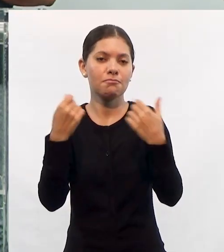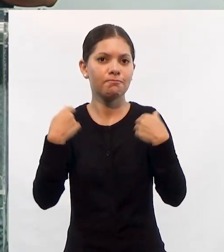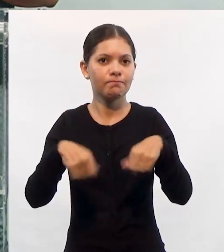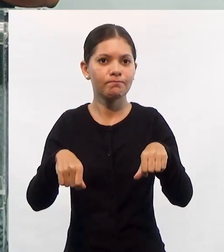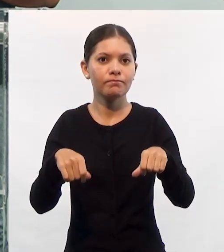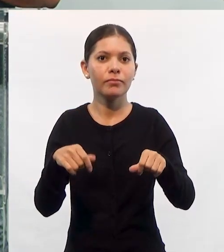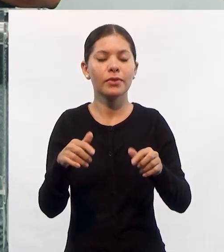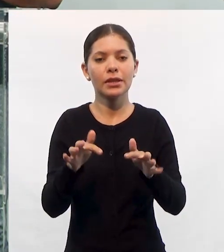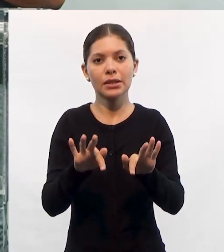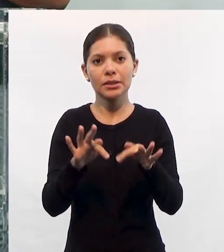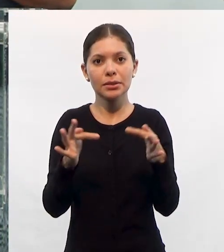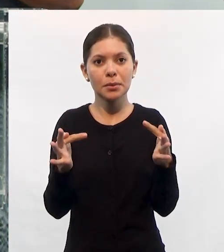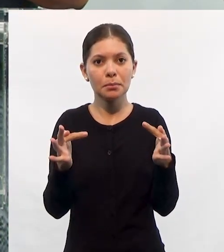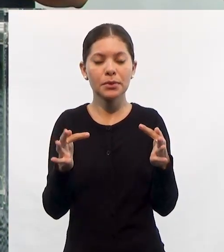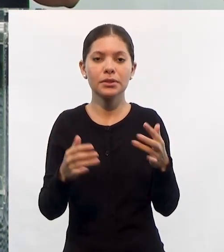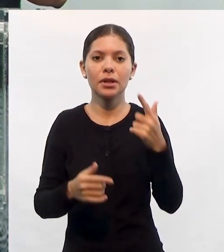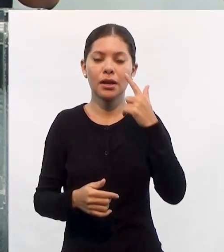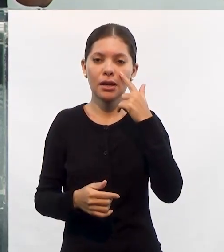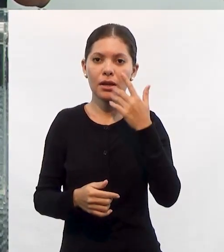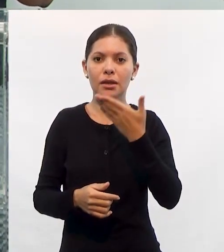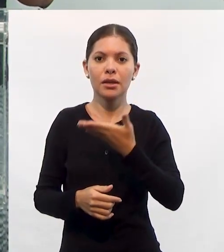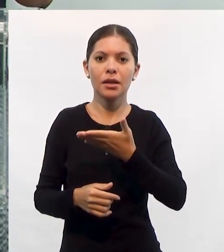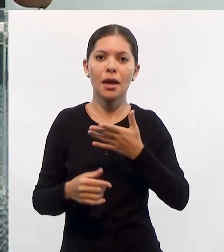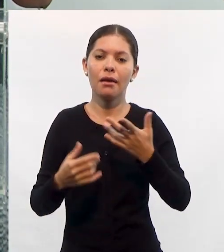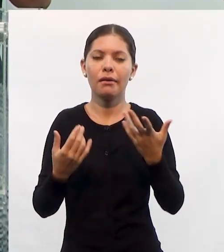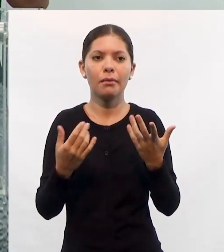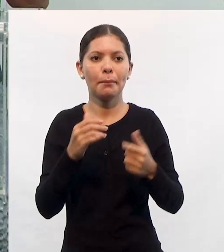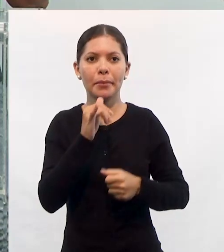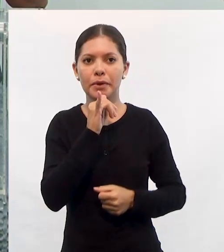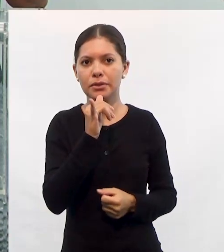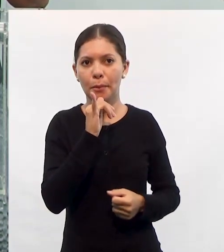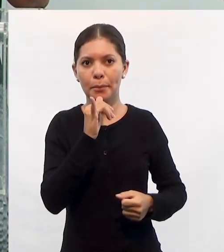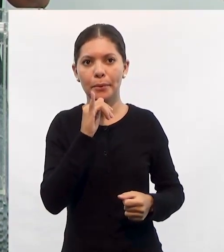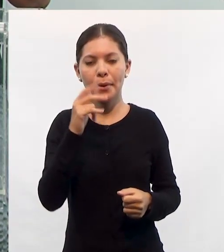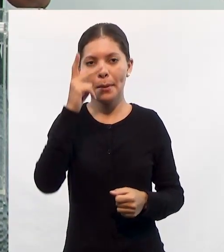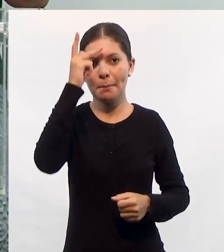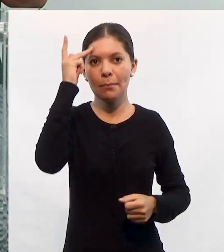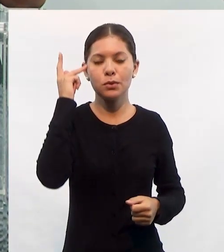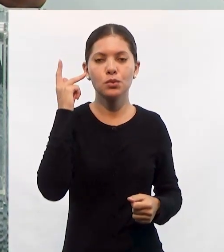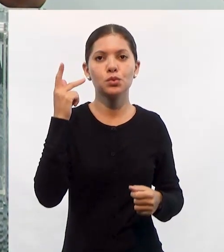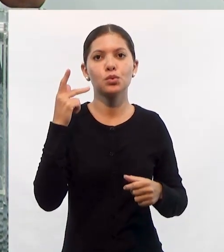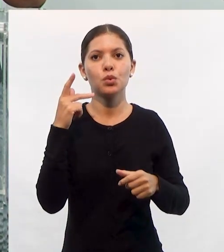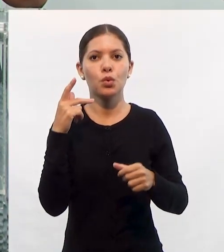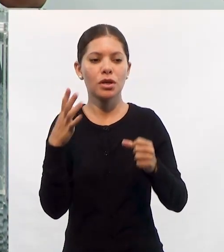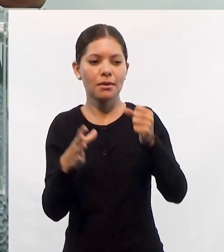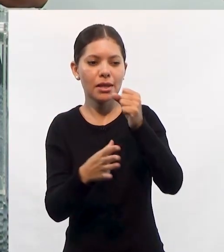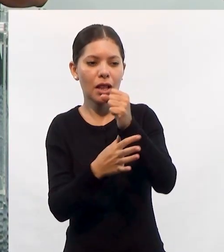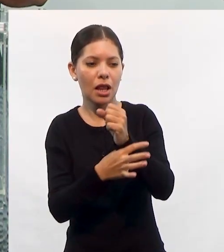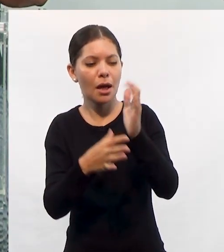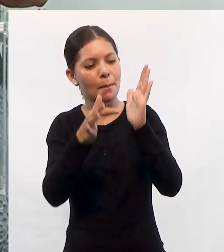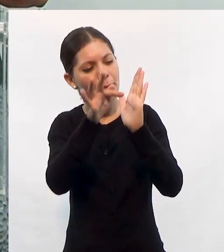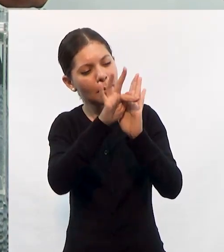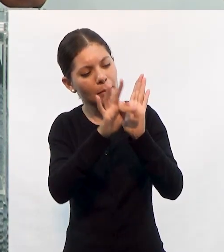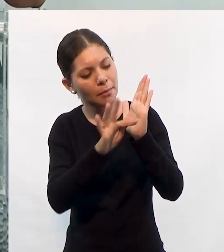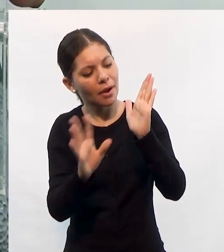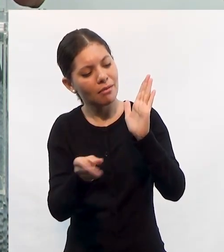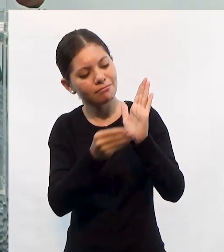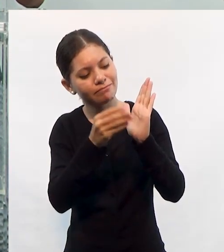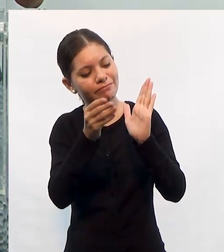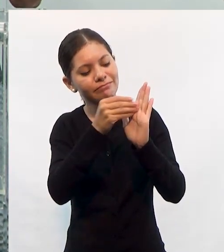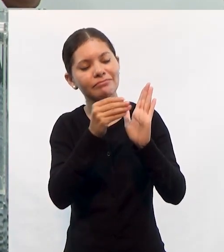mais simples. Aqui nós podemos ter, por exemplo, pessoas que trabalham na área de segurança, preenchem